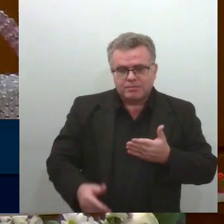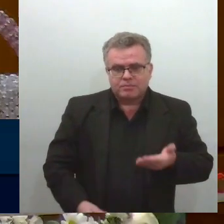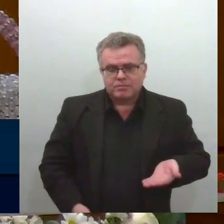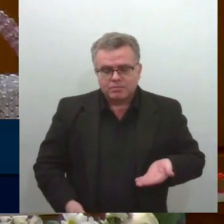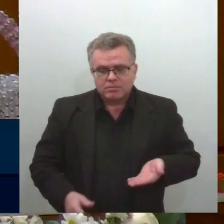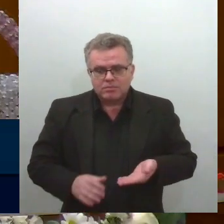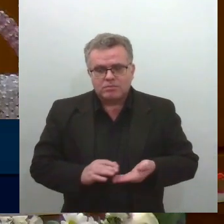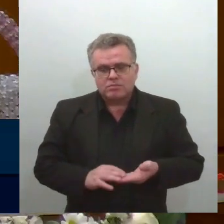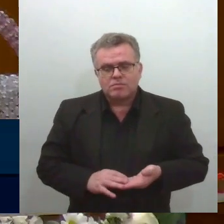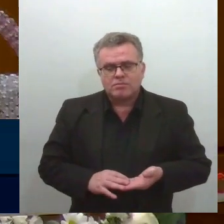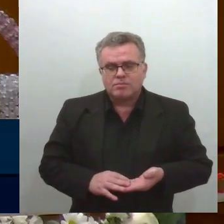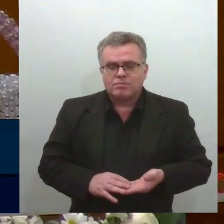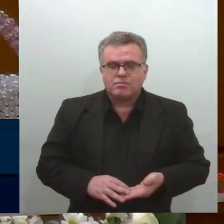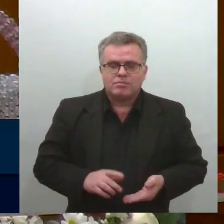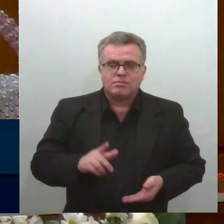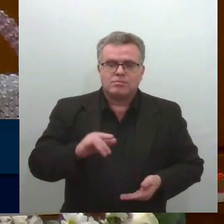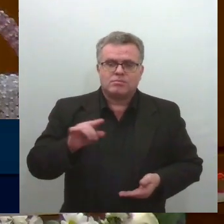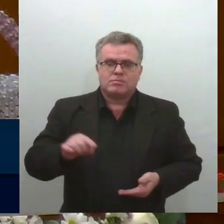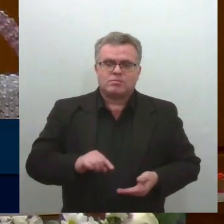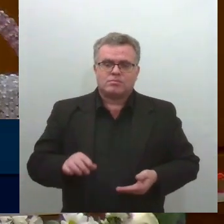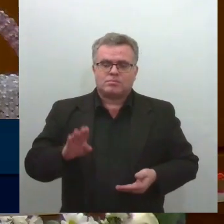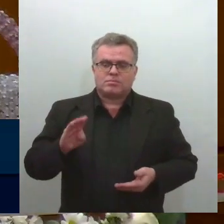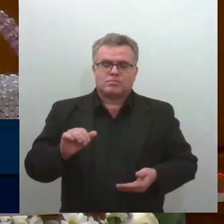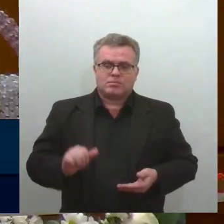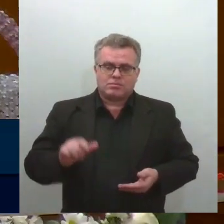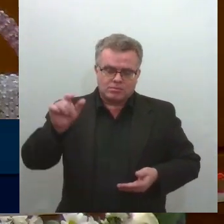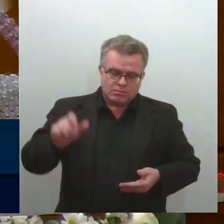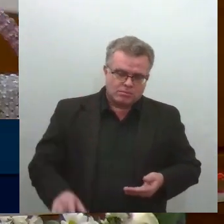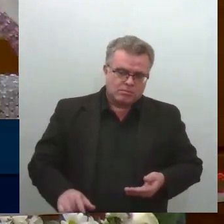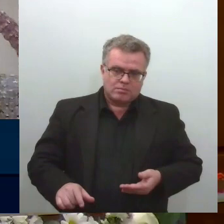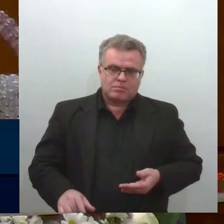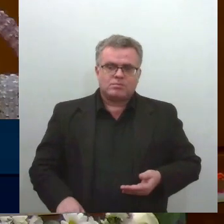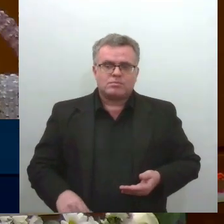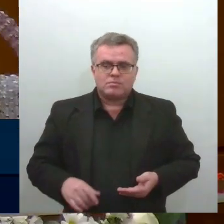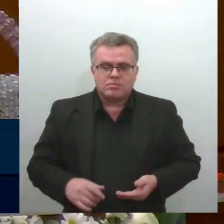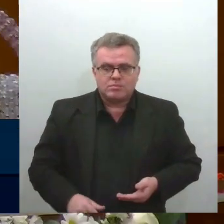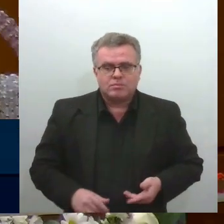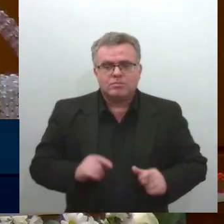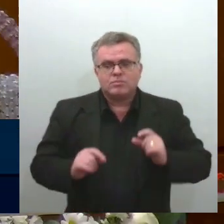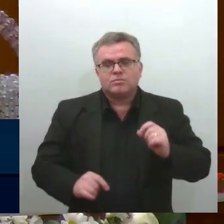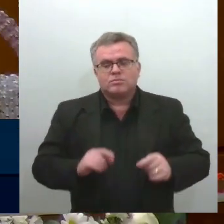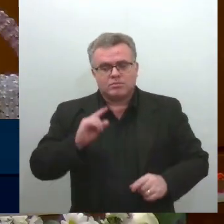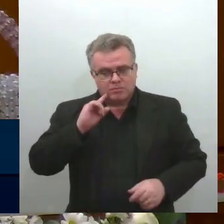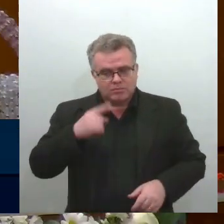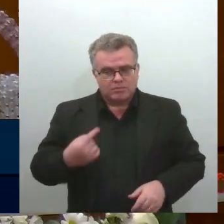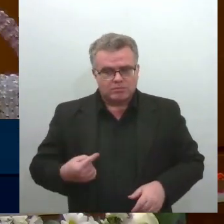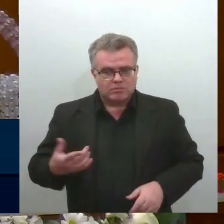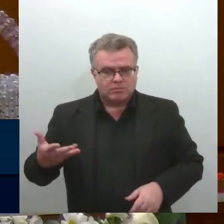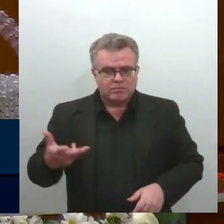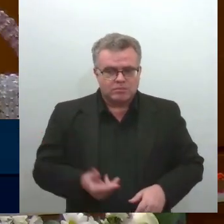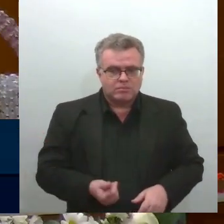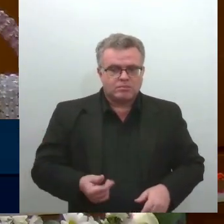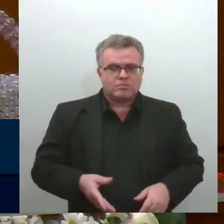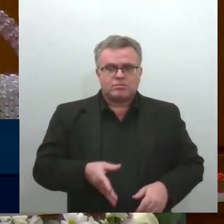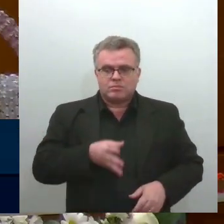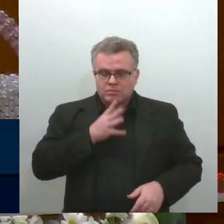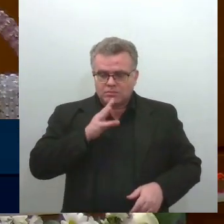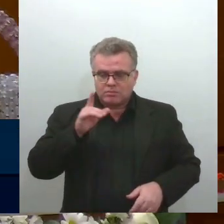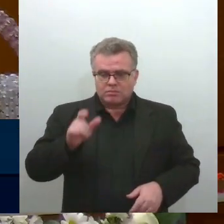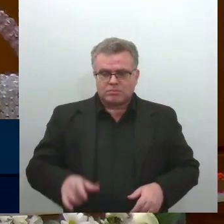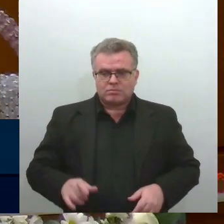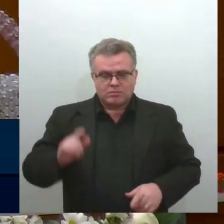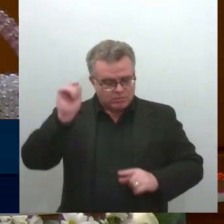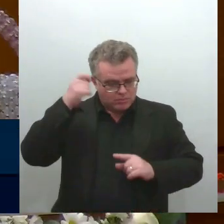um exemplo disso. Antônio Lisboa, que é advogado mais conhecido por ser cabeleireiro, célebre e também uma